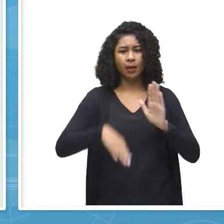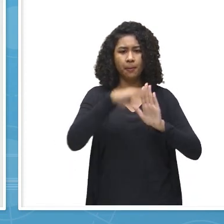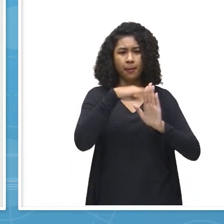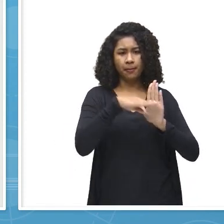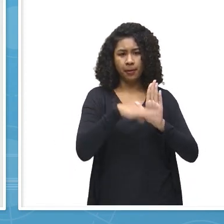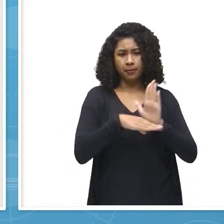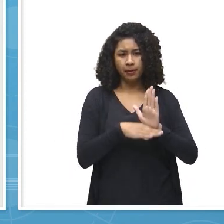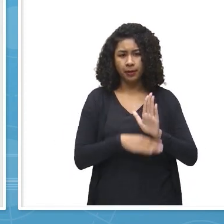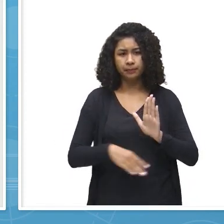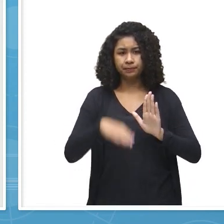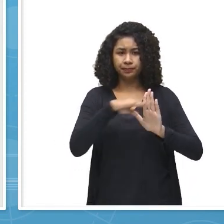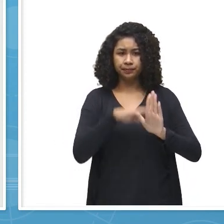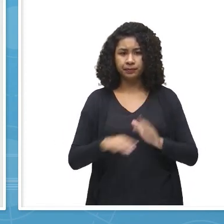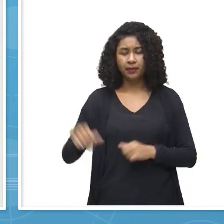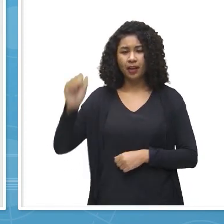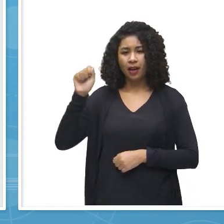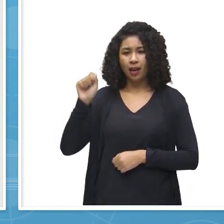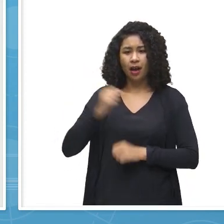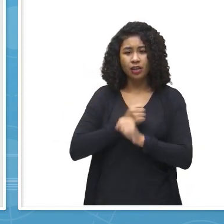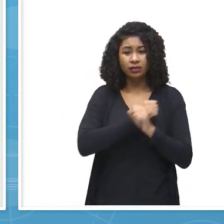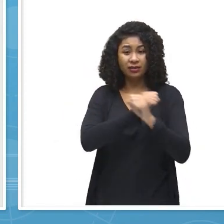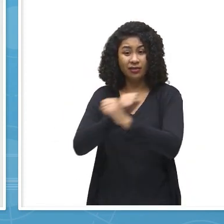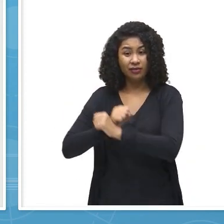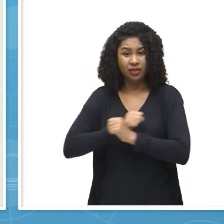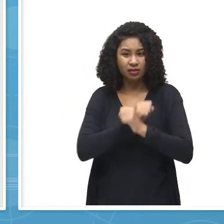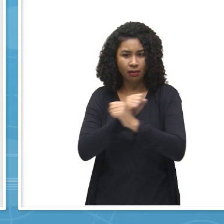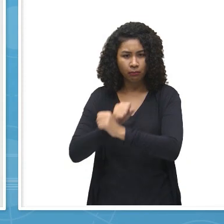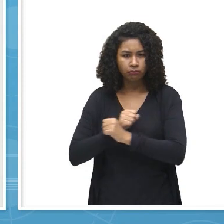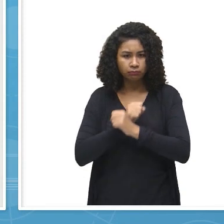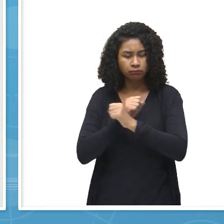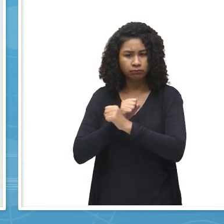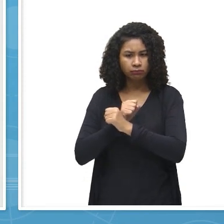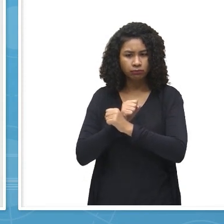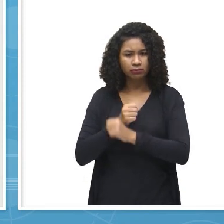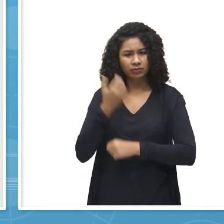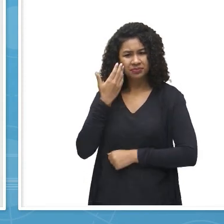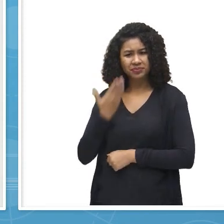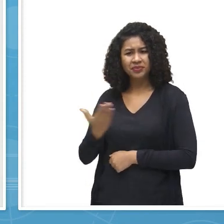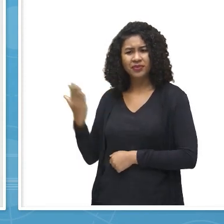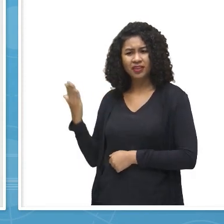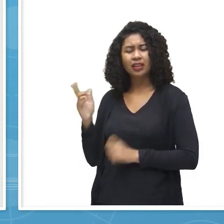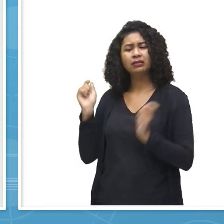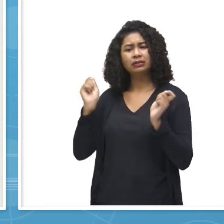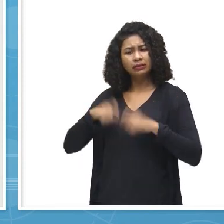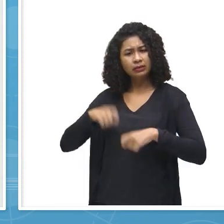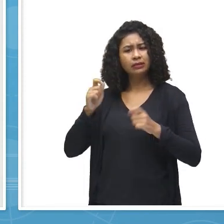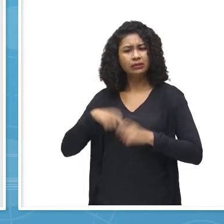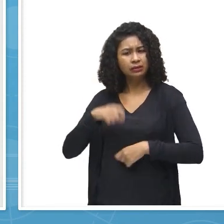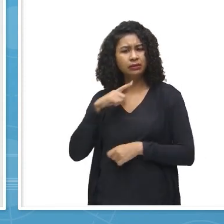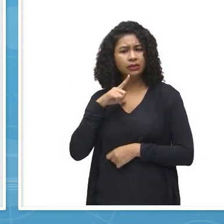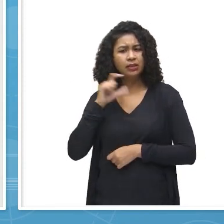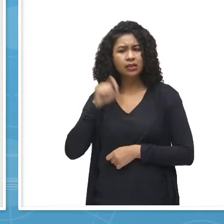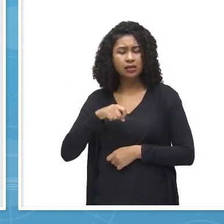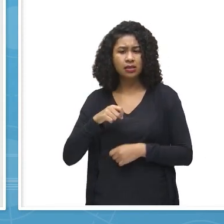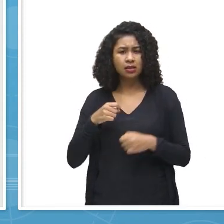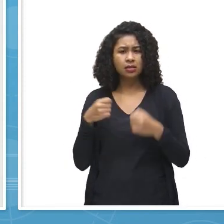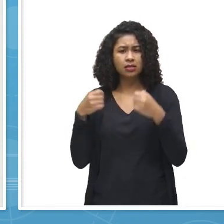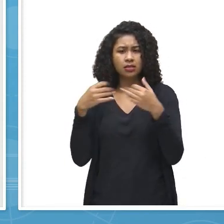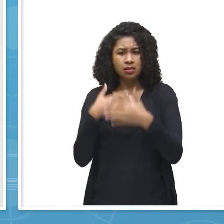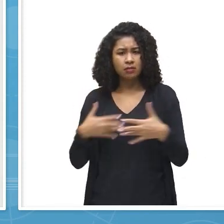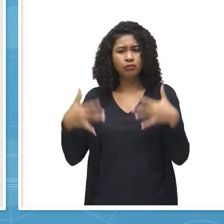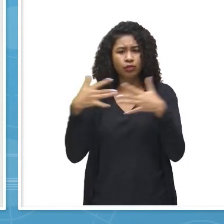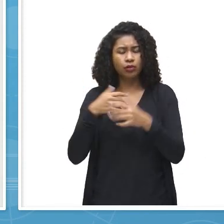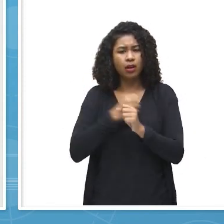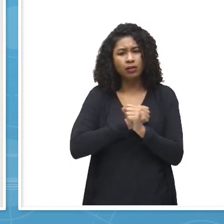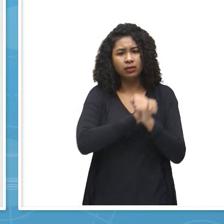A, defesa e digestão. Então, a gente viu aí que no tecido conjuntivo a gente tem essa capacidade de defesa, né?